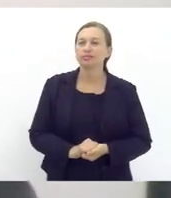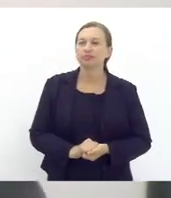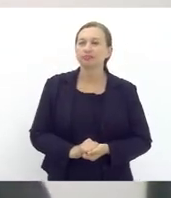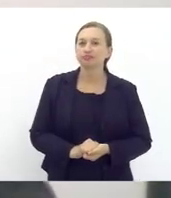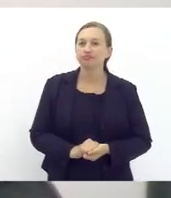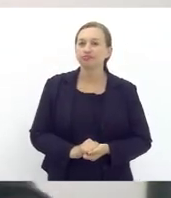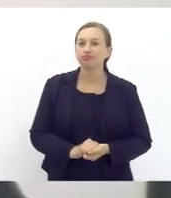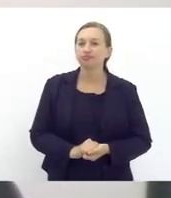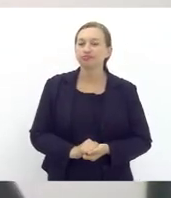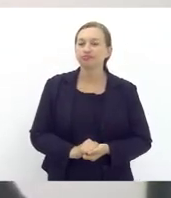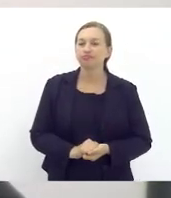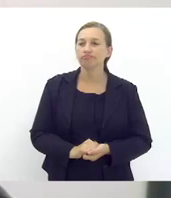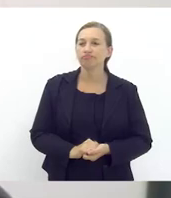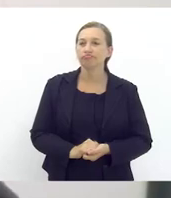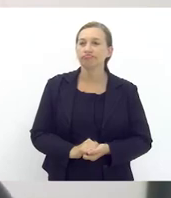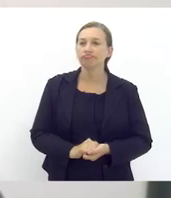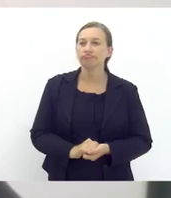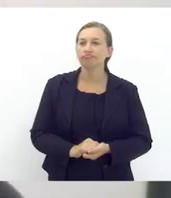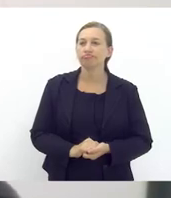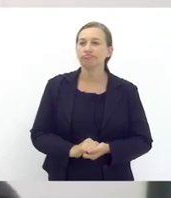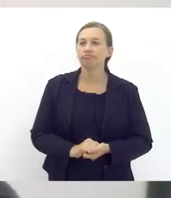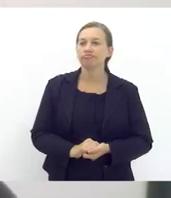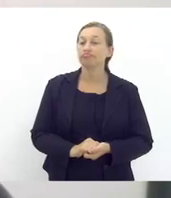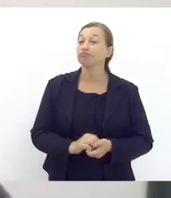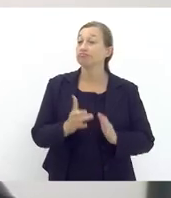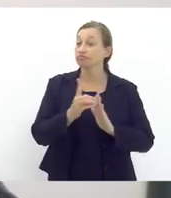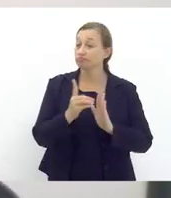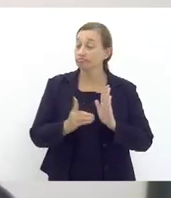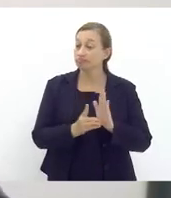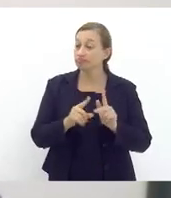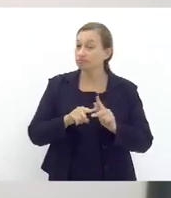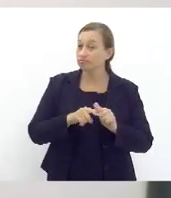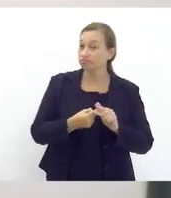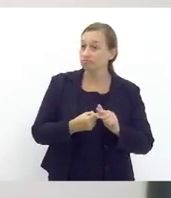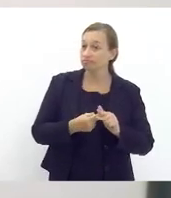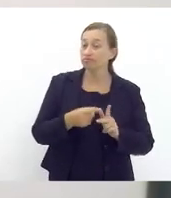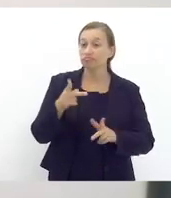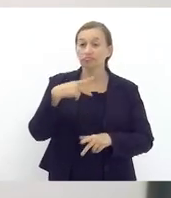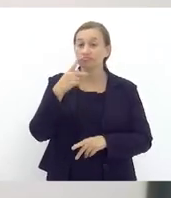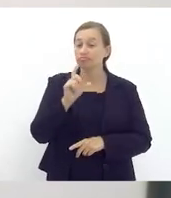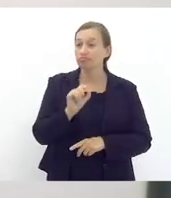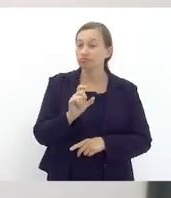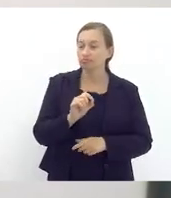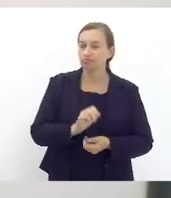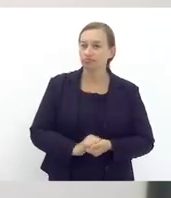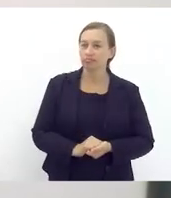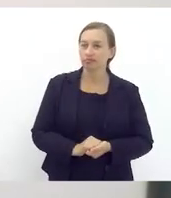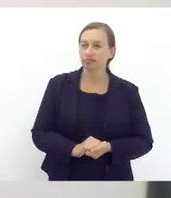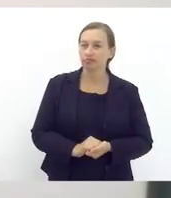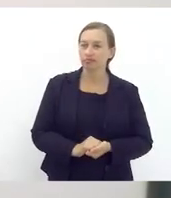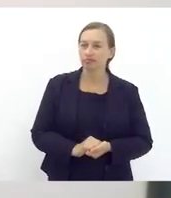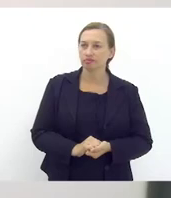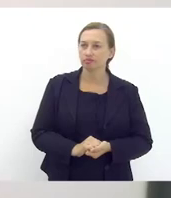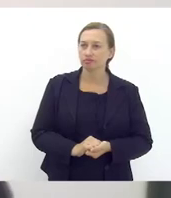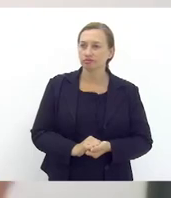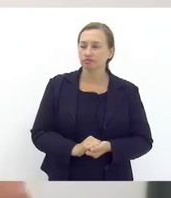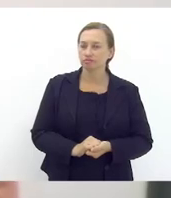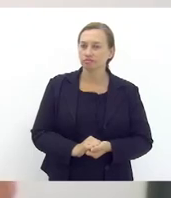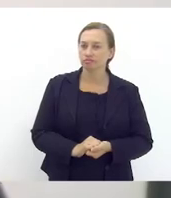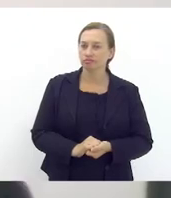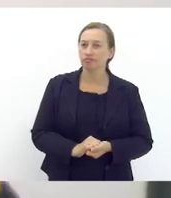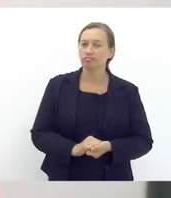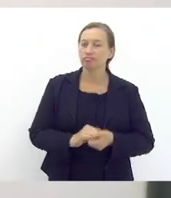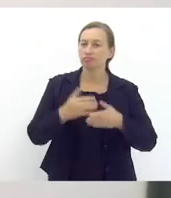e esse item específico do Decreto de regulamentação menciona que isso são tópicos priorizados já